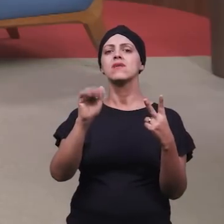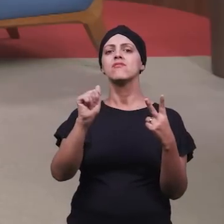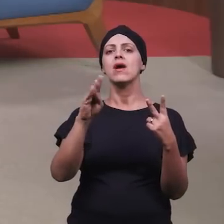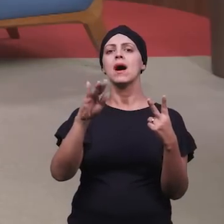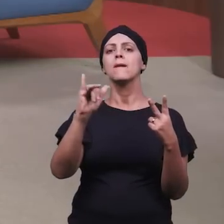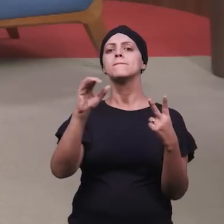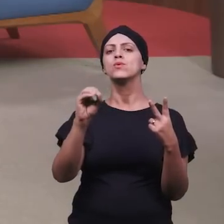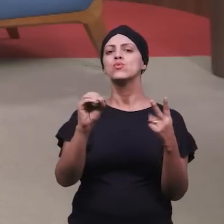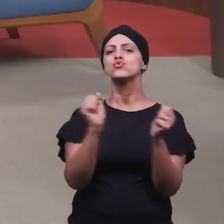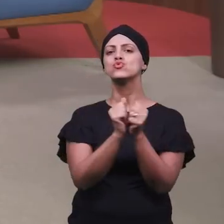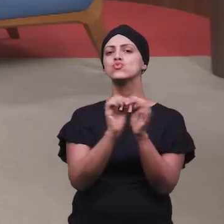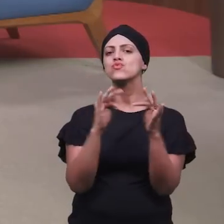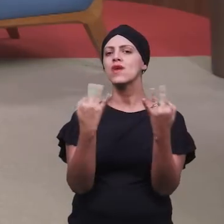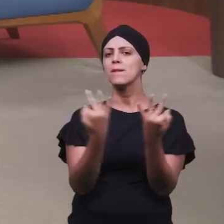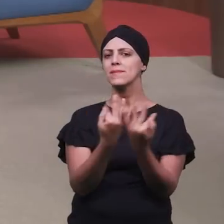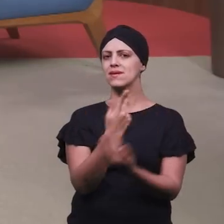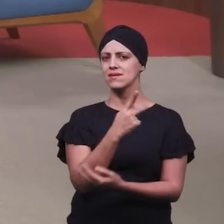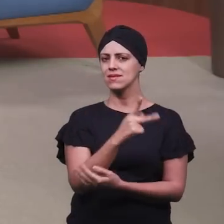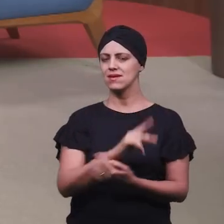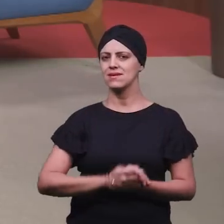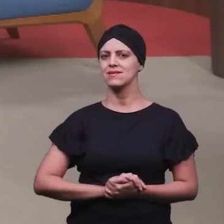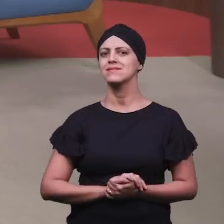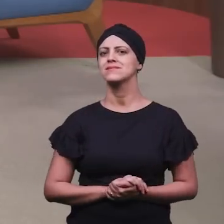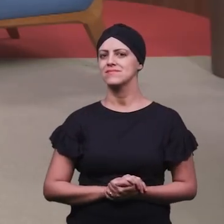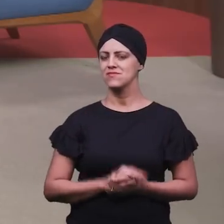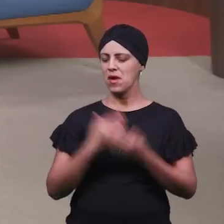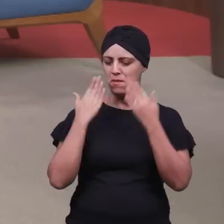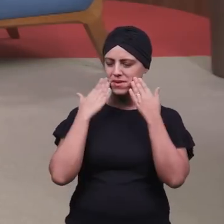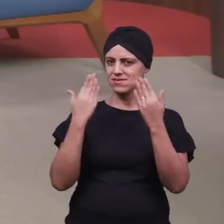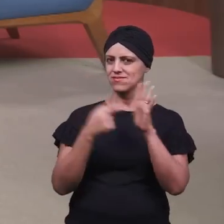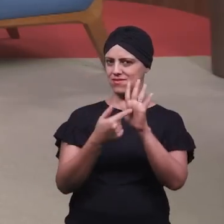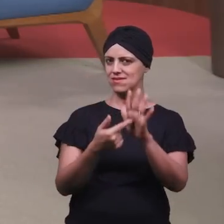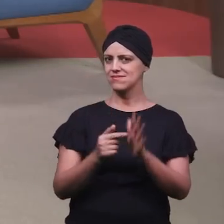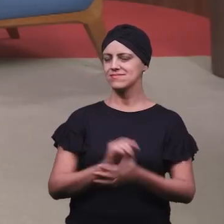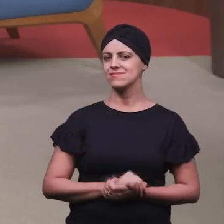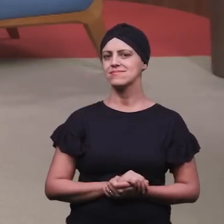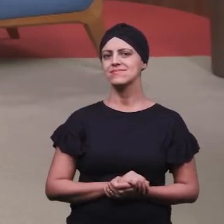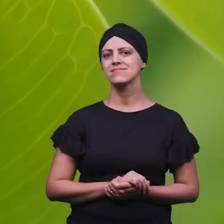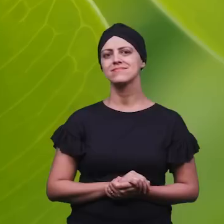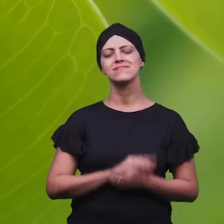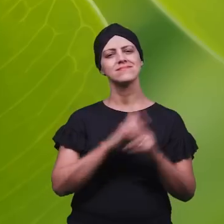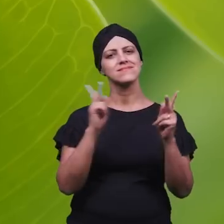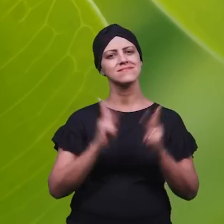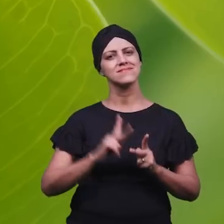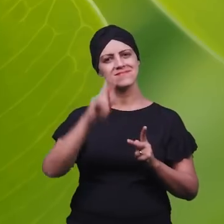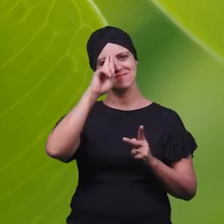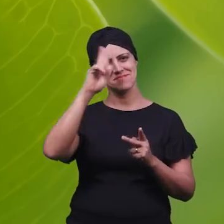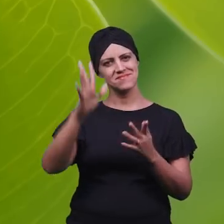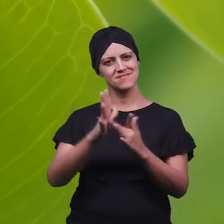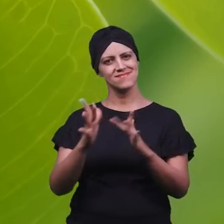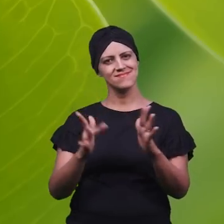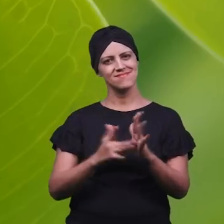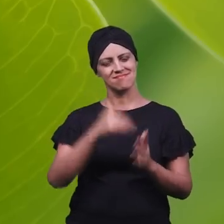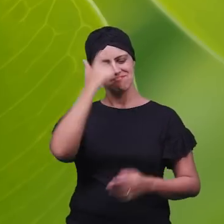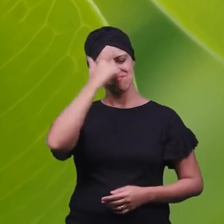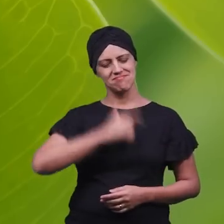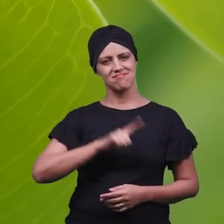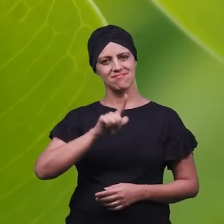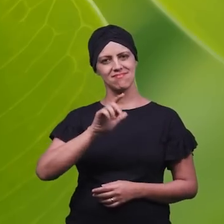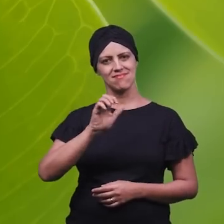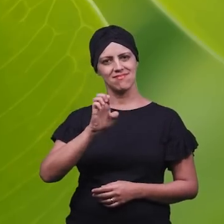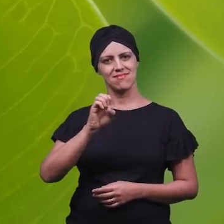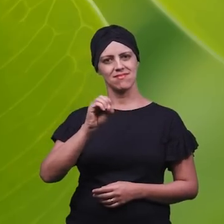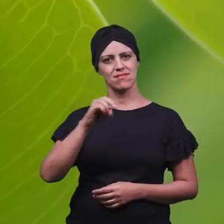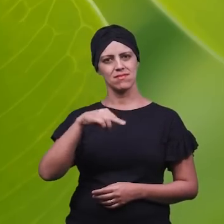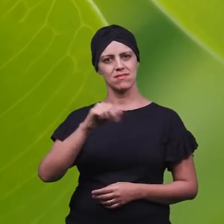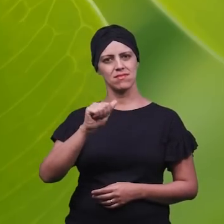irmão Fábio Farias e a sua família. Os irmãos, a família, inclusive, vão se apresentar. Vamos assistir. Paz do Senhor Jesus, eu sou o